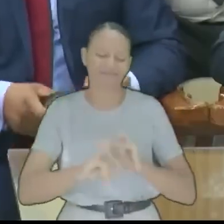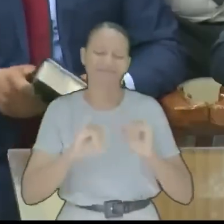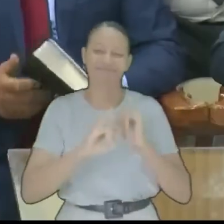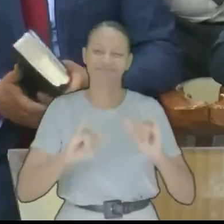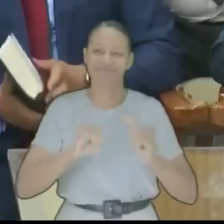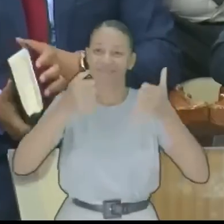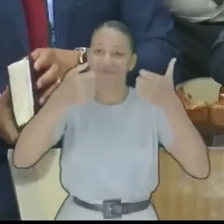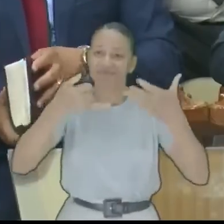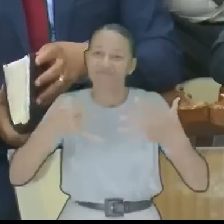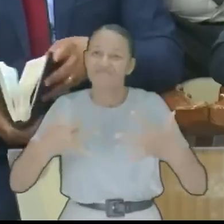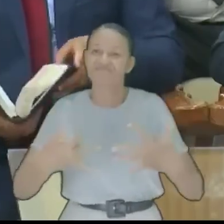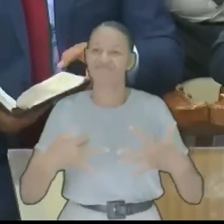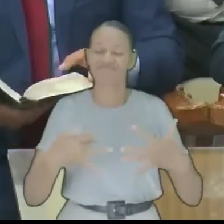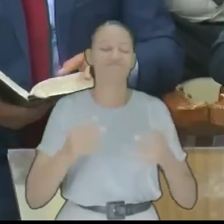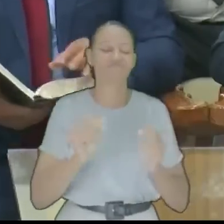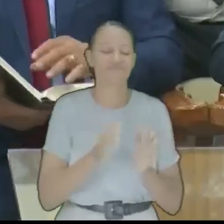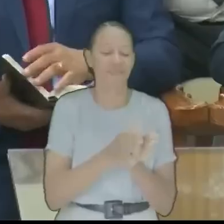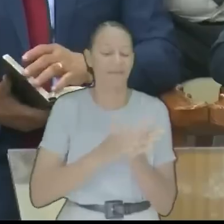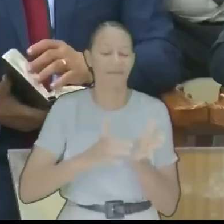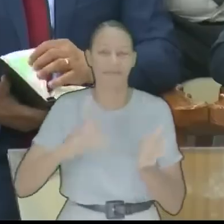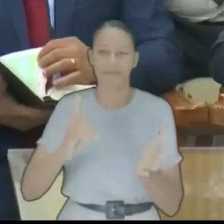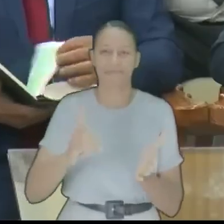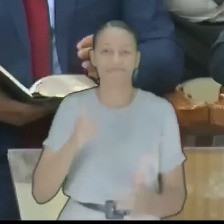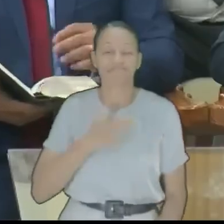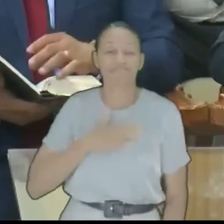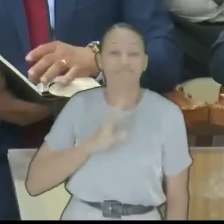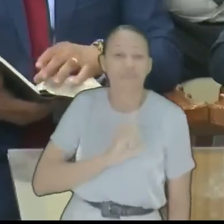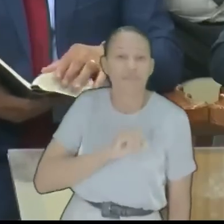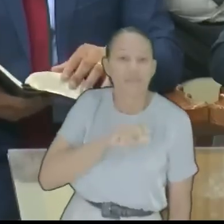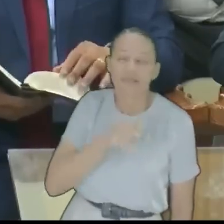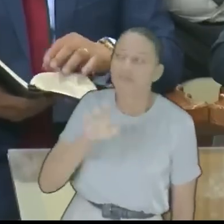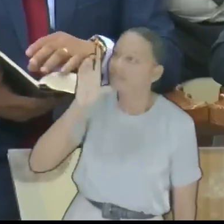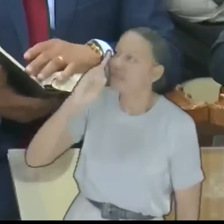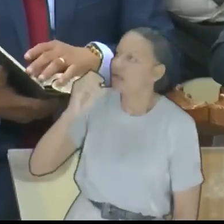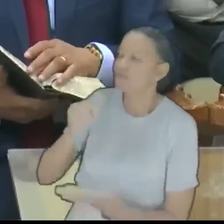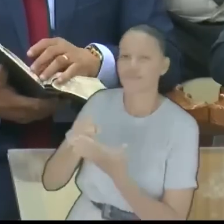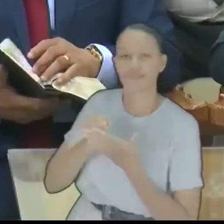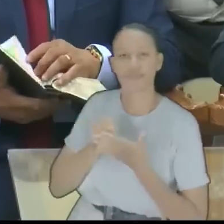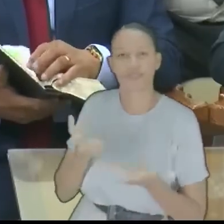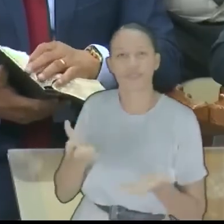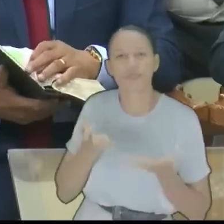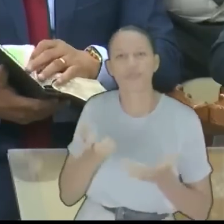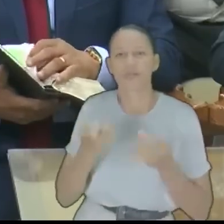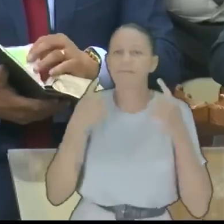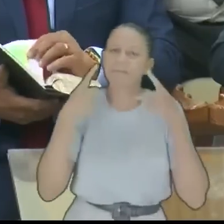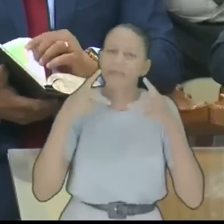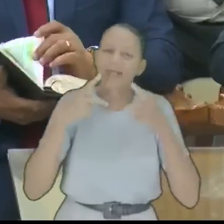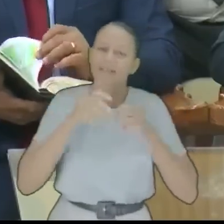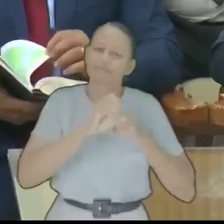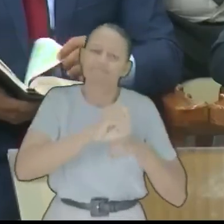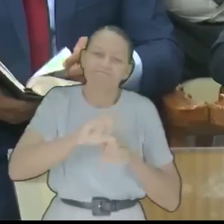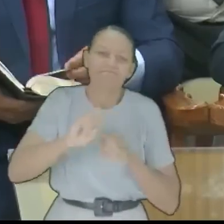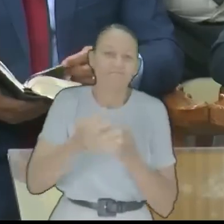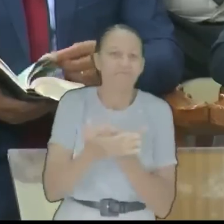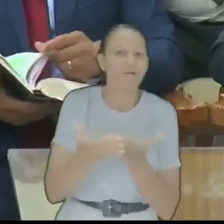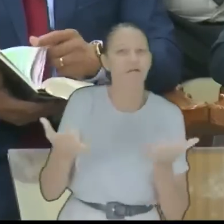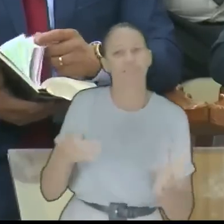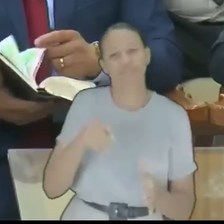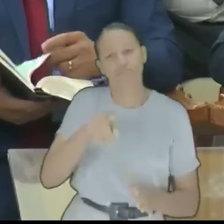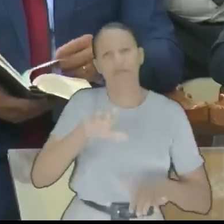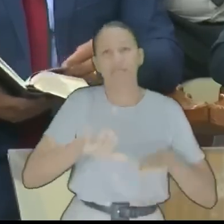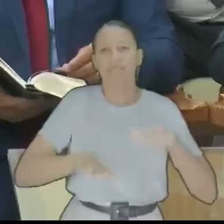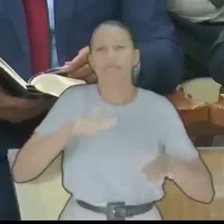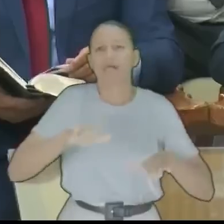Meus amados irmãos, nesta noite, com a ajuda de Deus, eu quero trazer uma palavra que